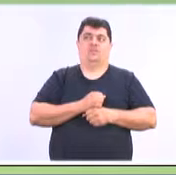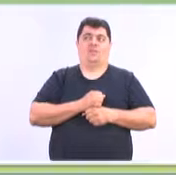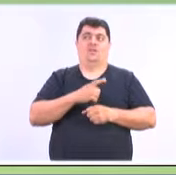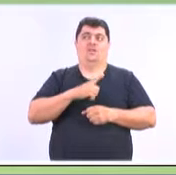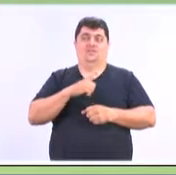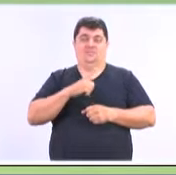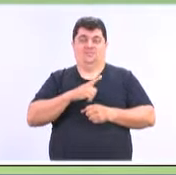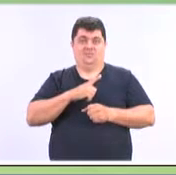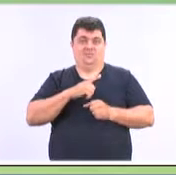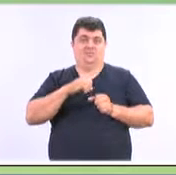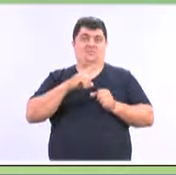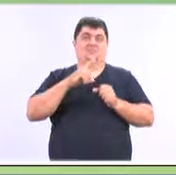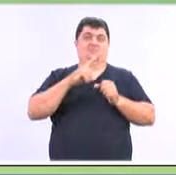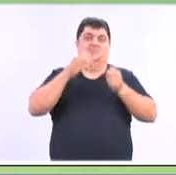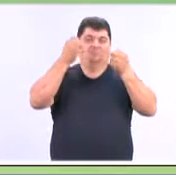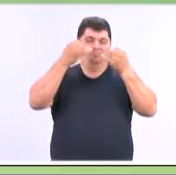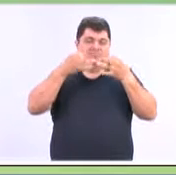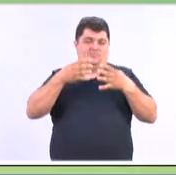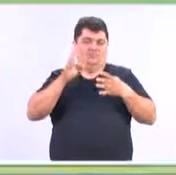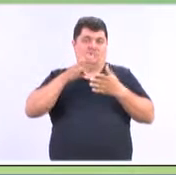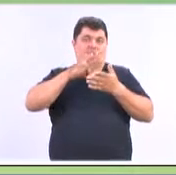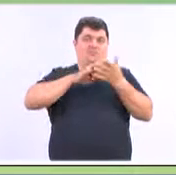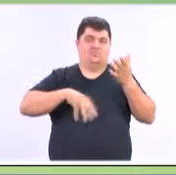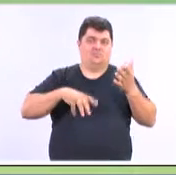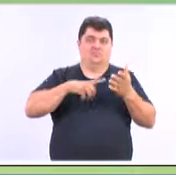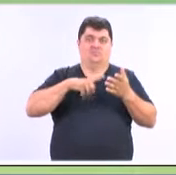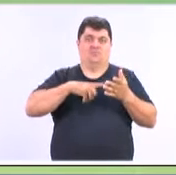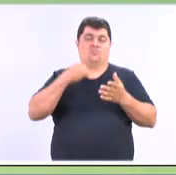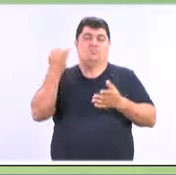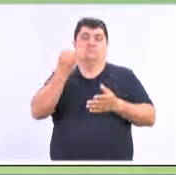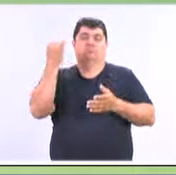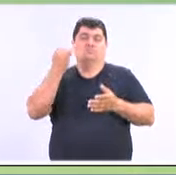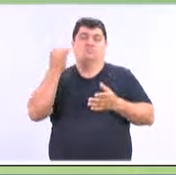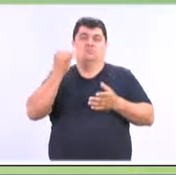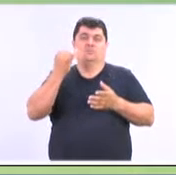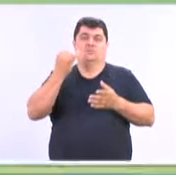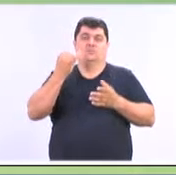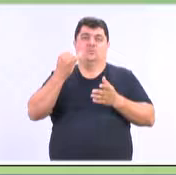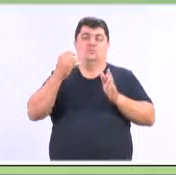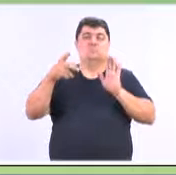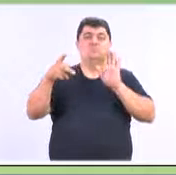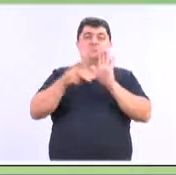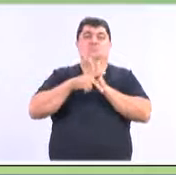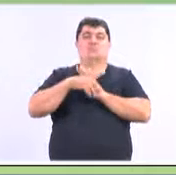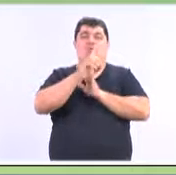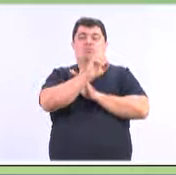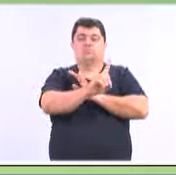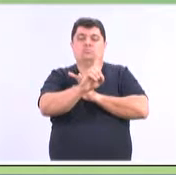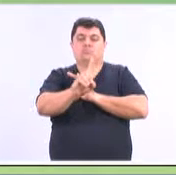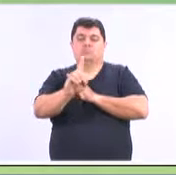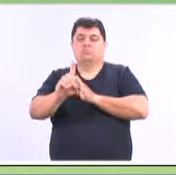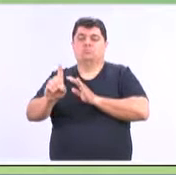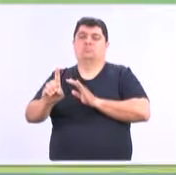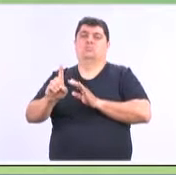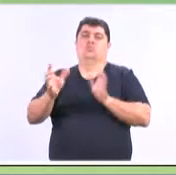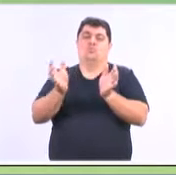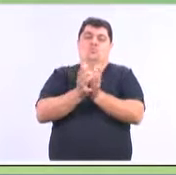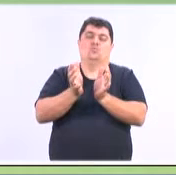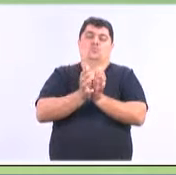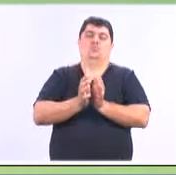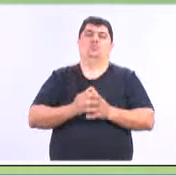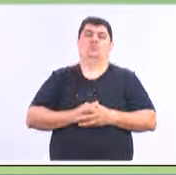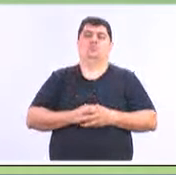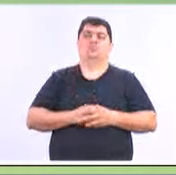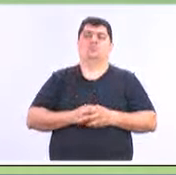da definição contida no material, é importante expressar a opinião do grupo. A opinião do